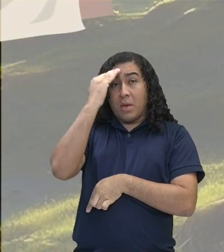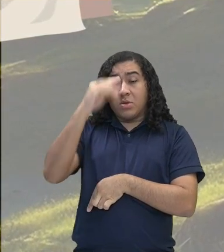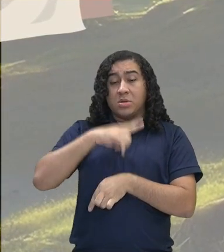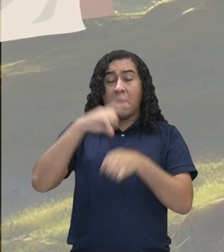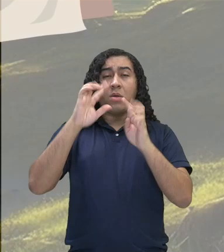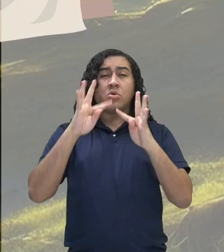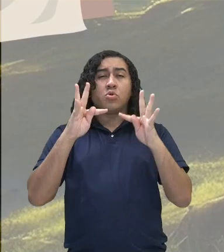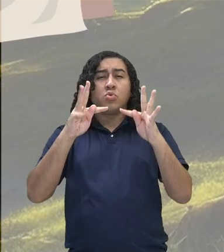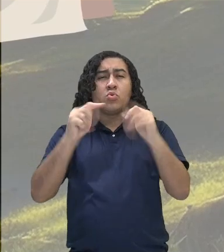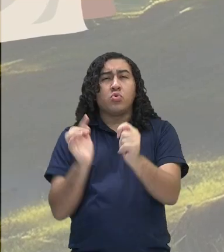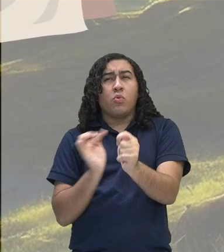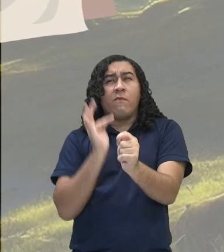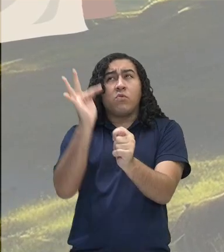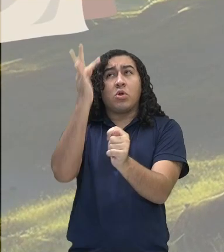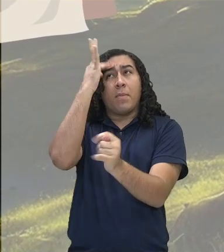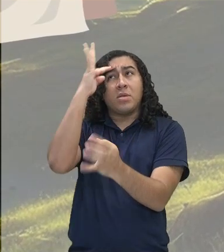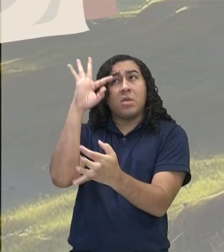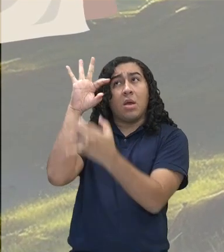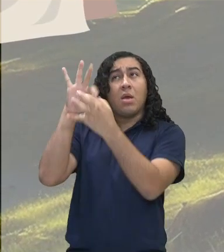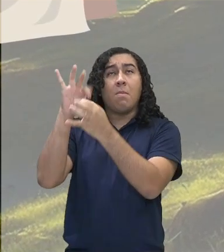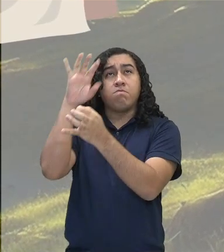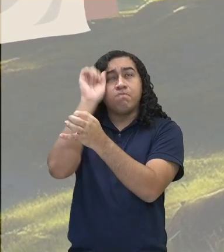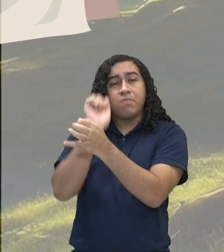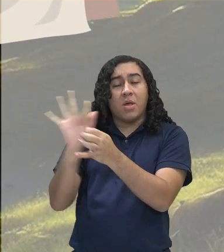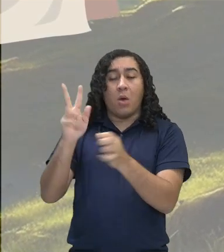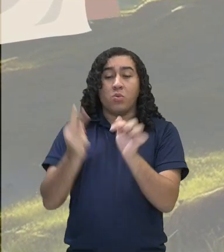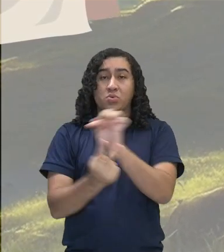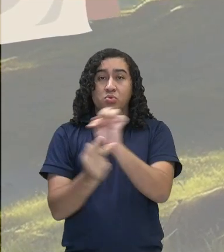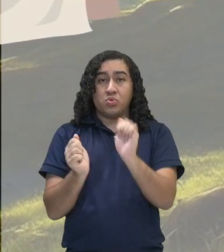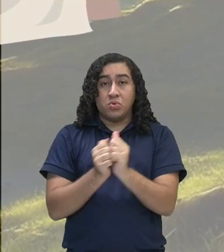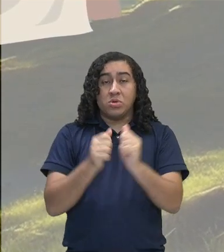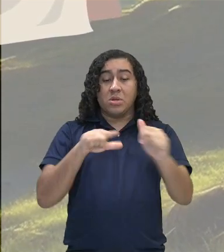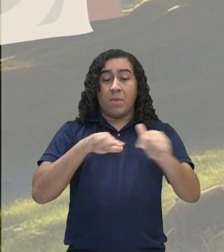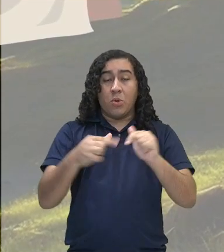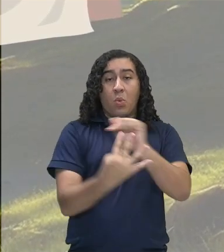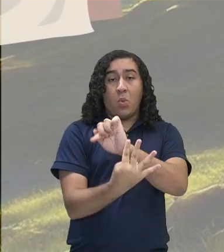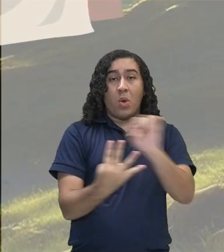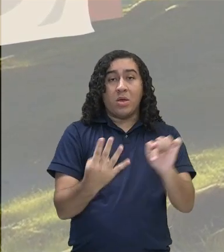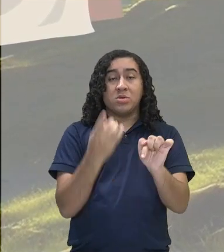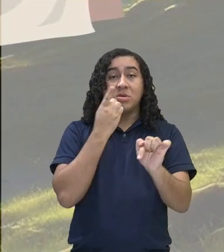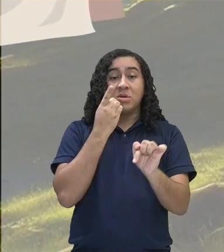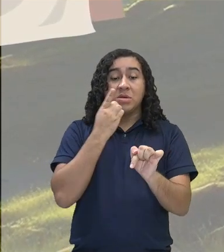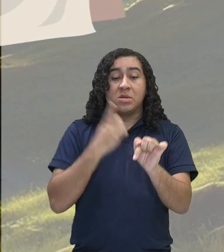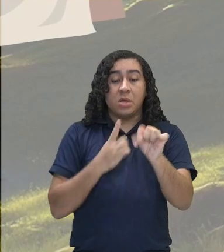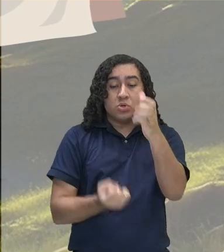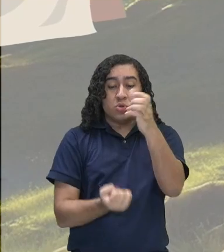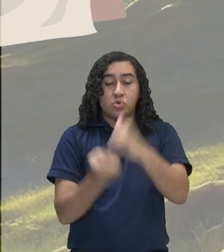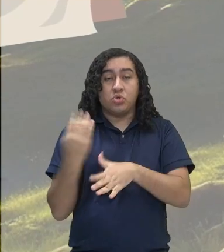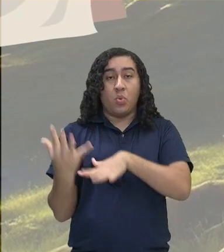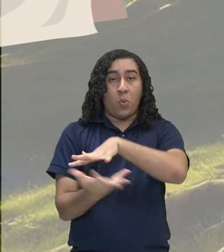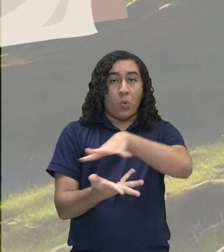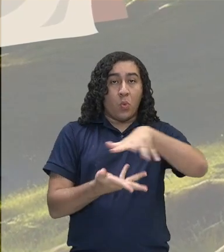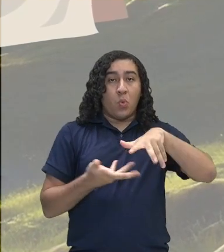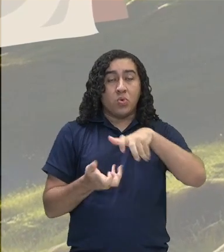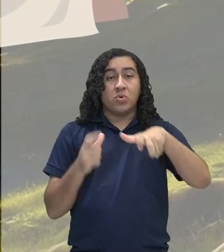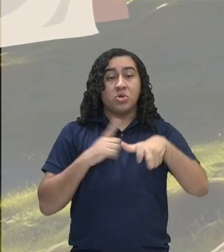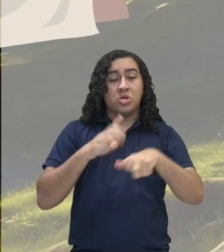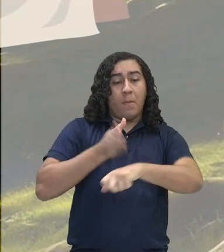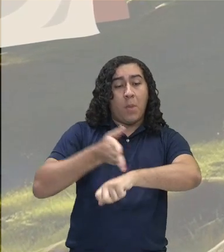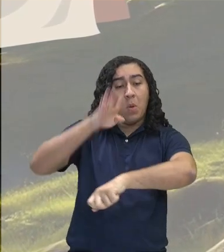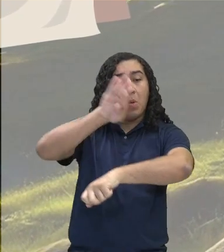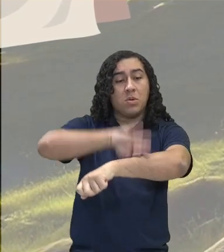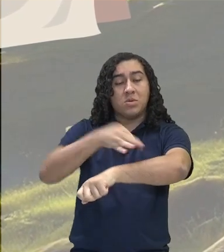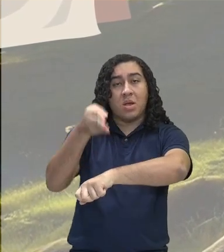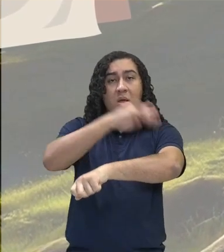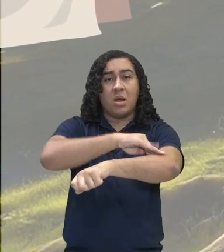destino, Obatalá trabalhou 4 dias e construiu Aiê, o nosso mundo, com as montanhas, campos